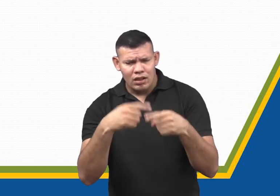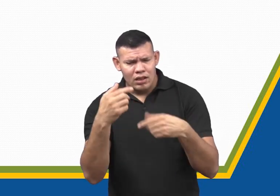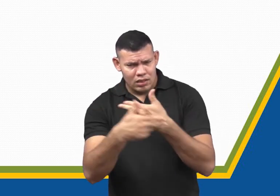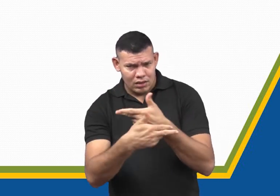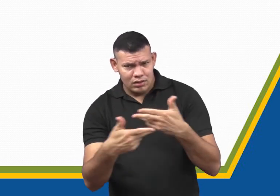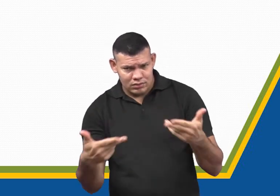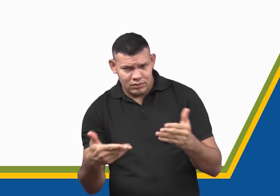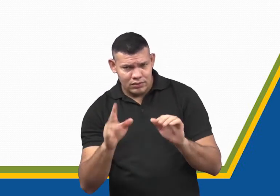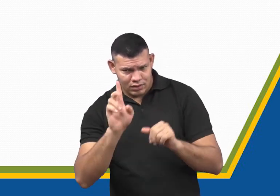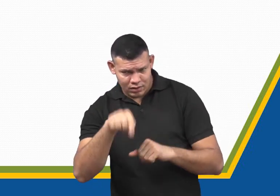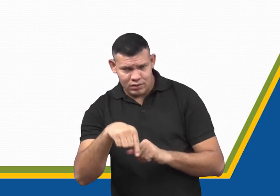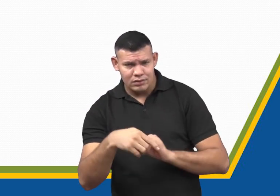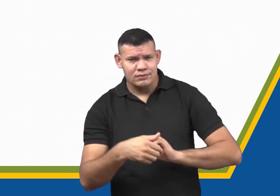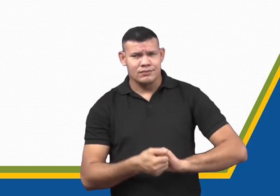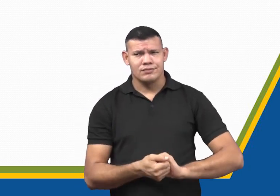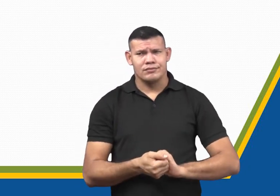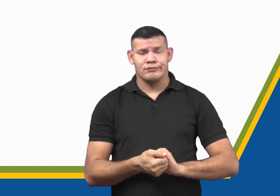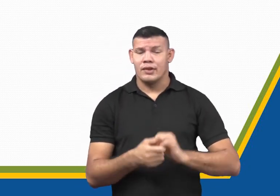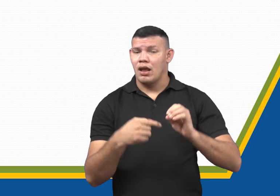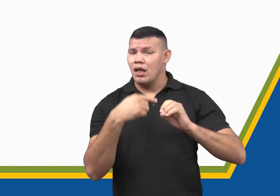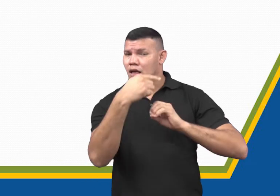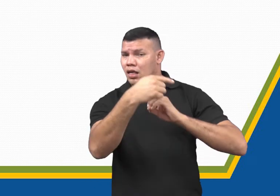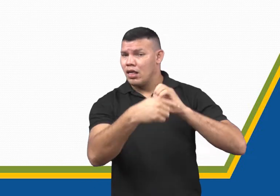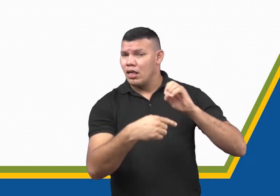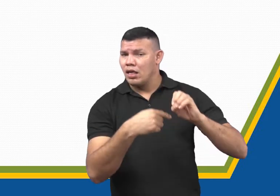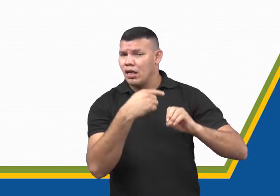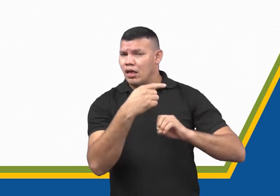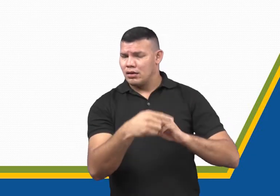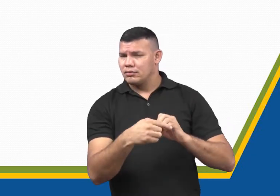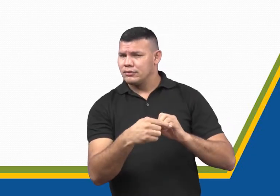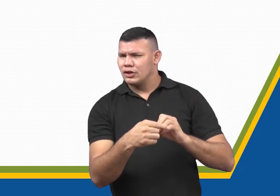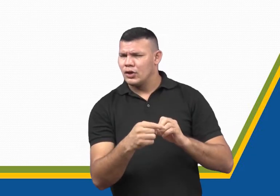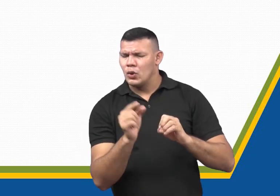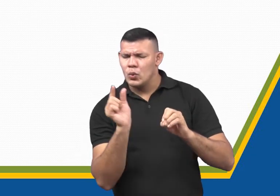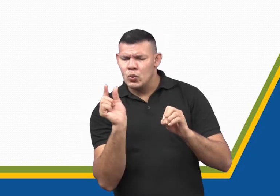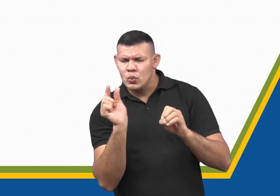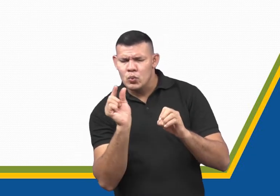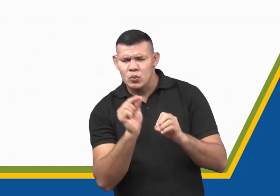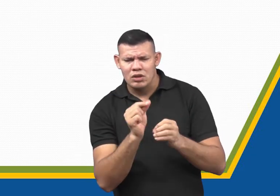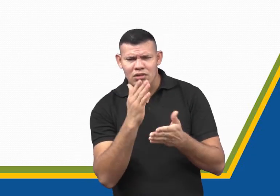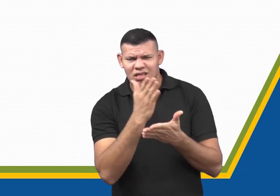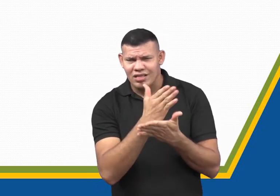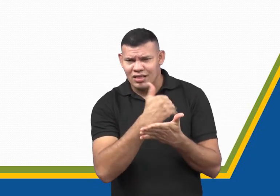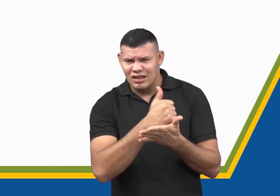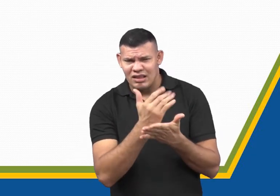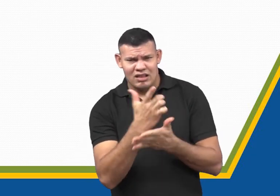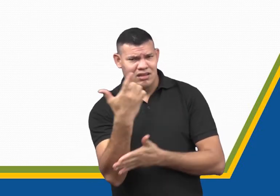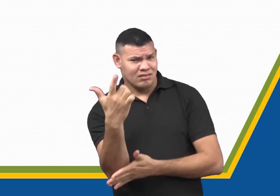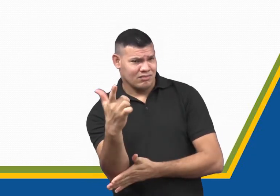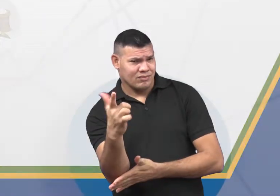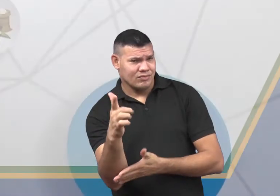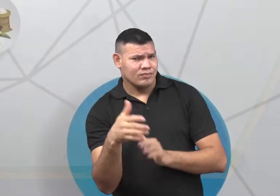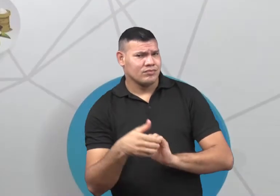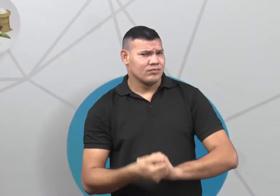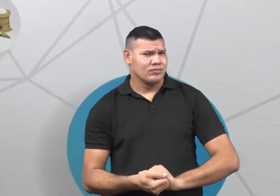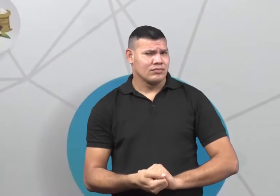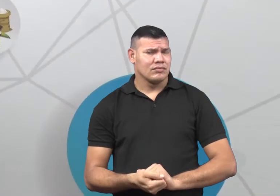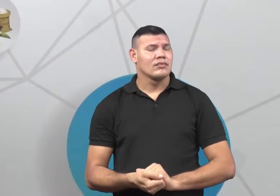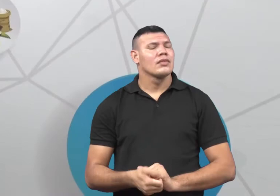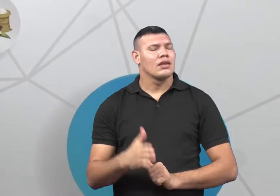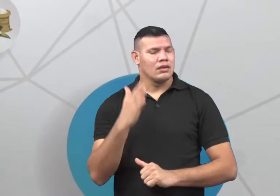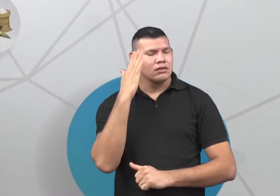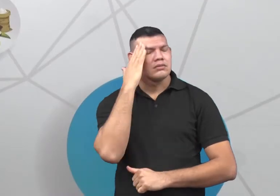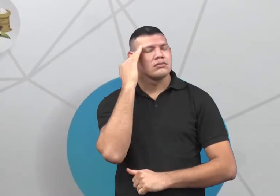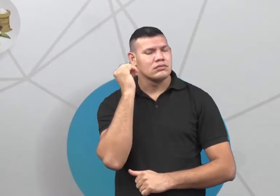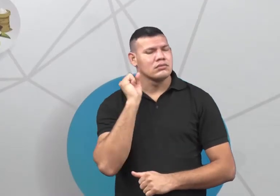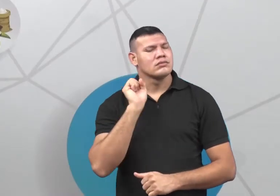termo átomo estar relacionado à menor parte da matéria, aquilo que não pode ser dividido, que não pode ser cortado, nós sabemos